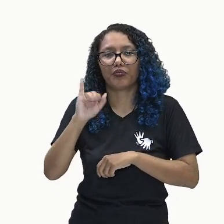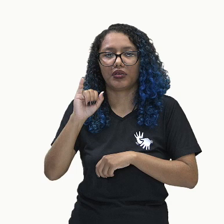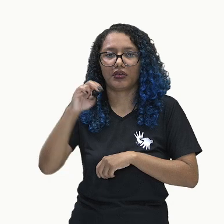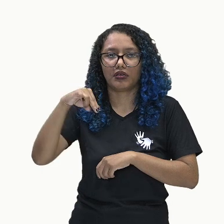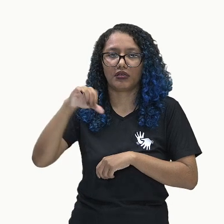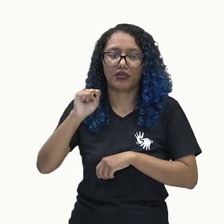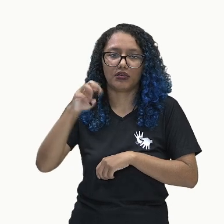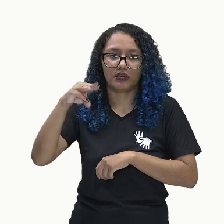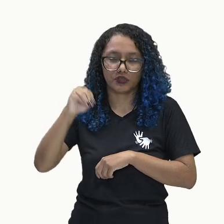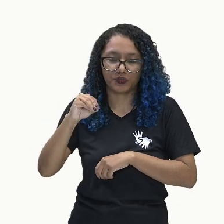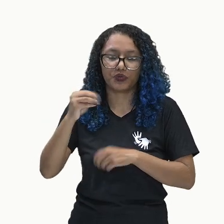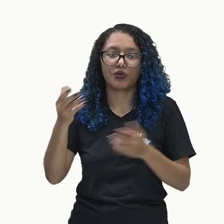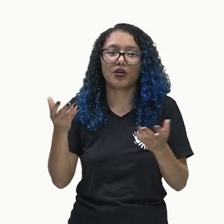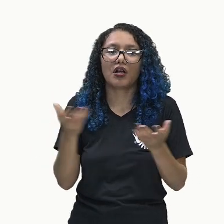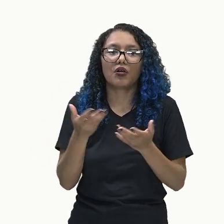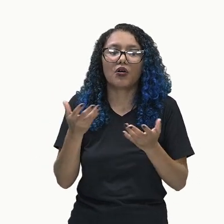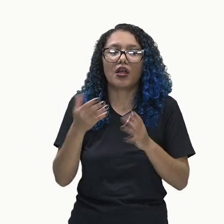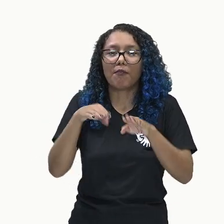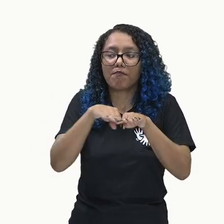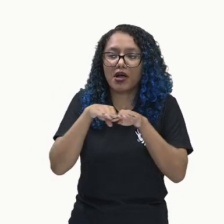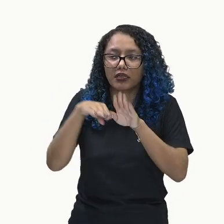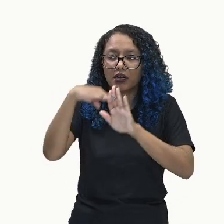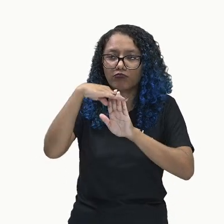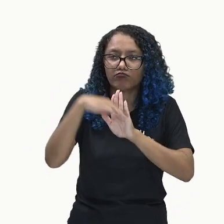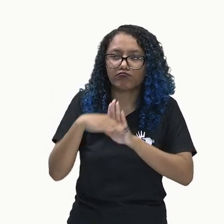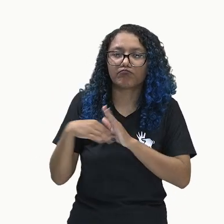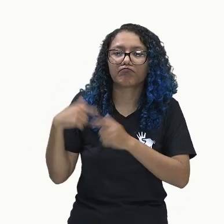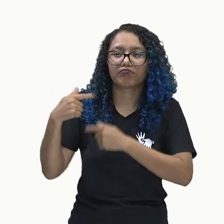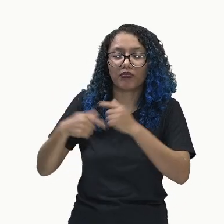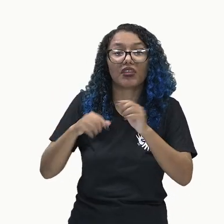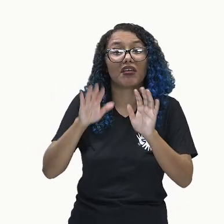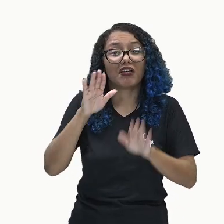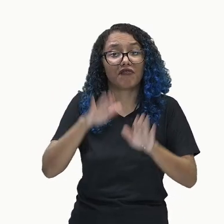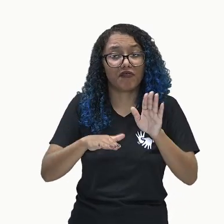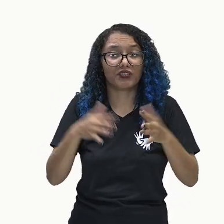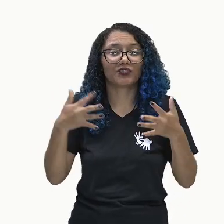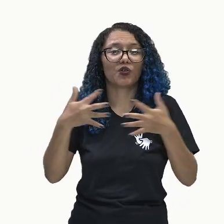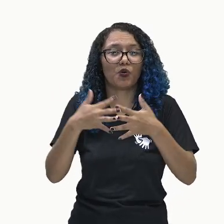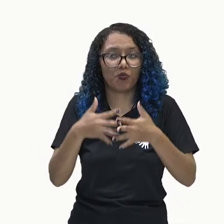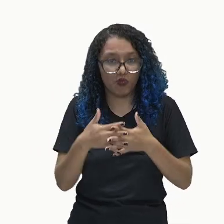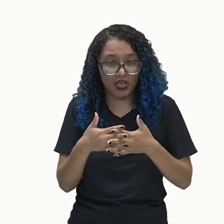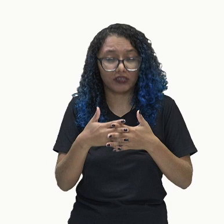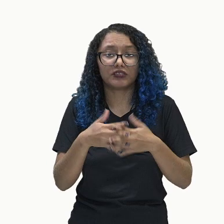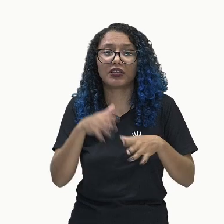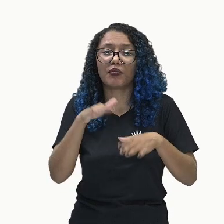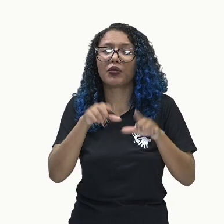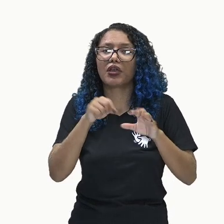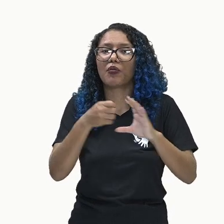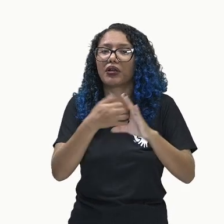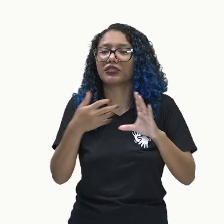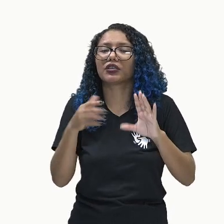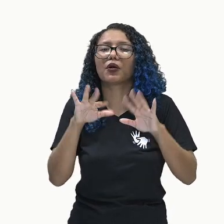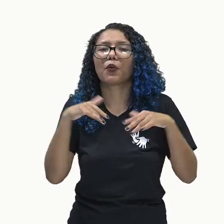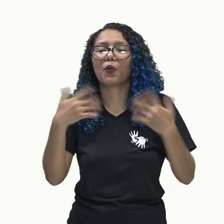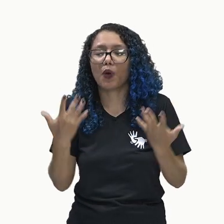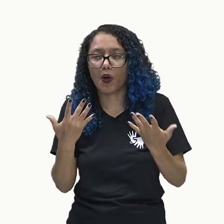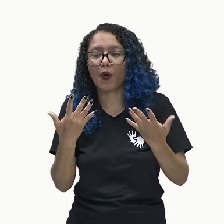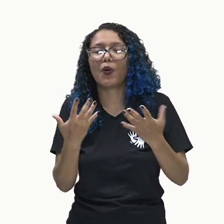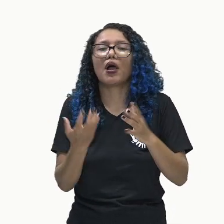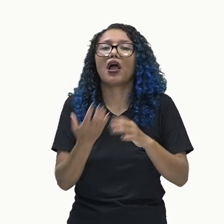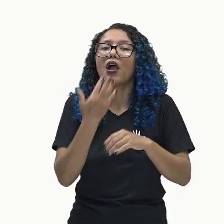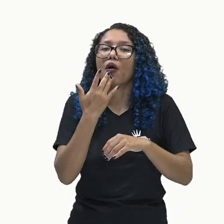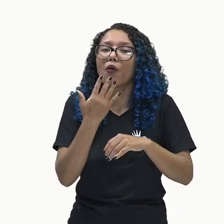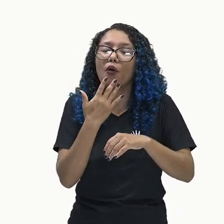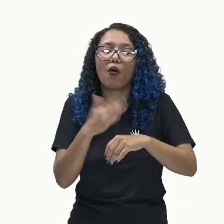ser mais complexos em alguns casos. A gente está considerando só uma característica, que é a produção de melanina. Existem